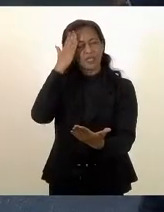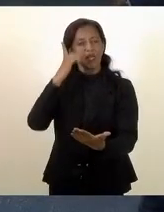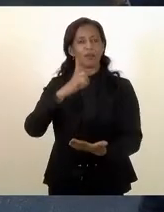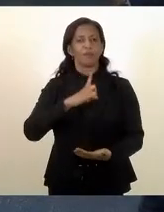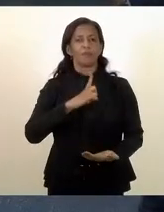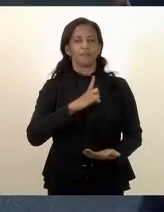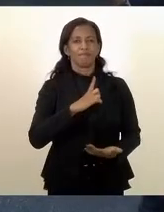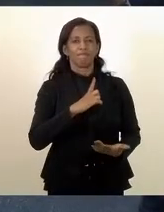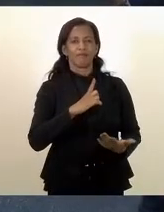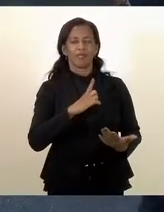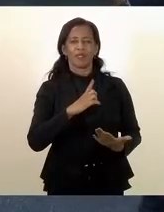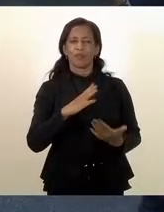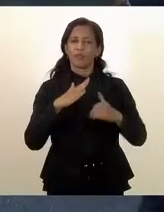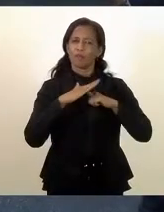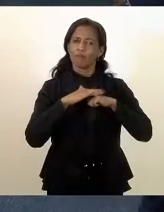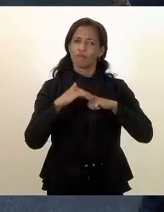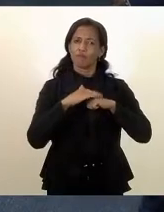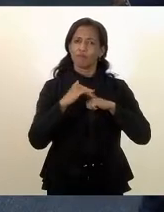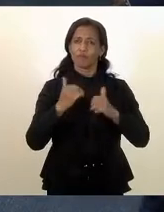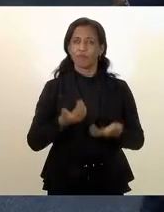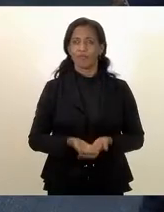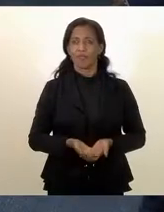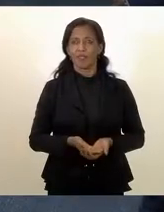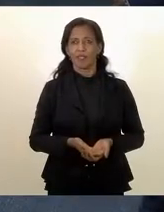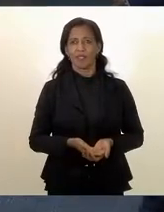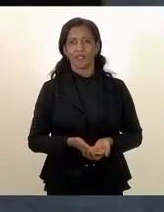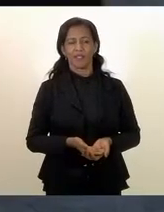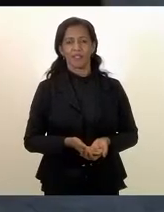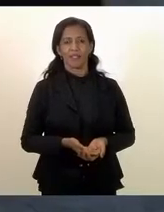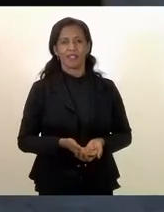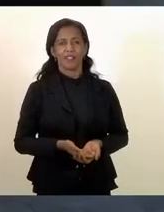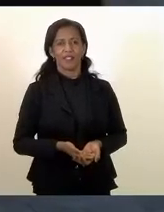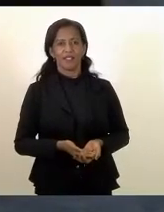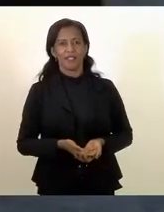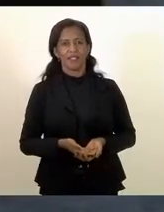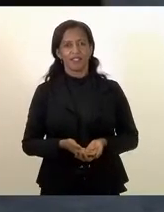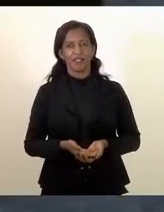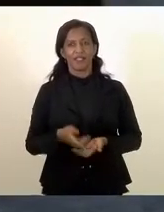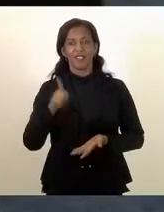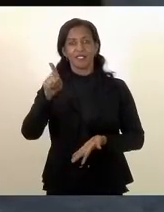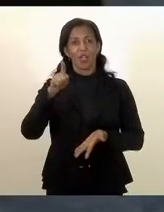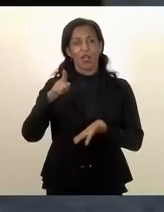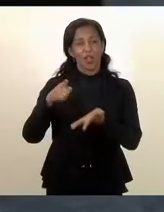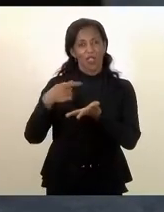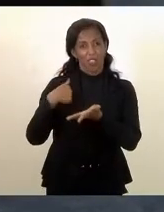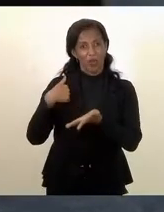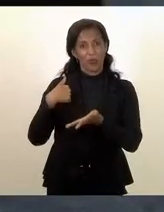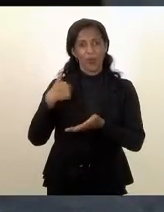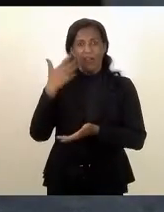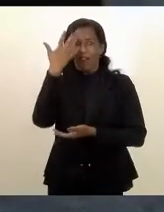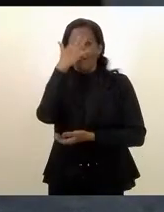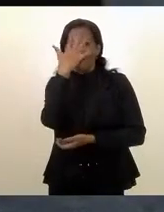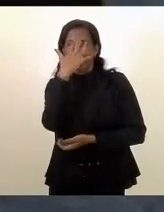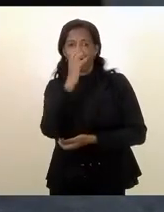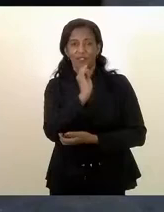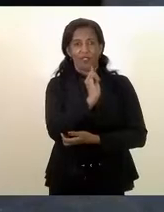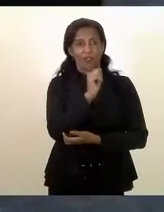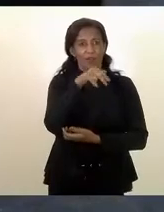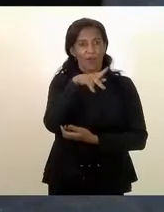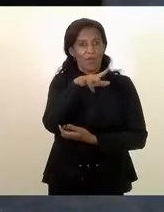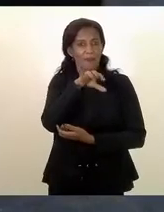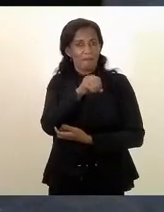apreço pelo senhor sou presidente sou grande benemete da escola de samba império serrano sou